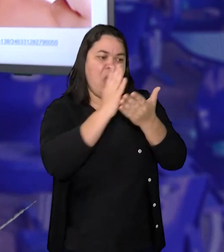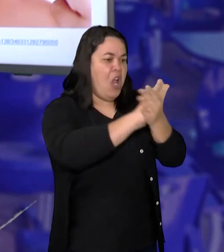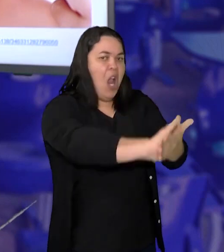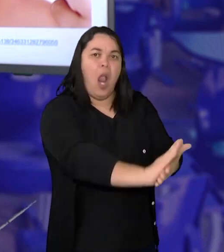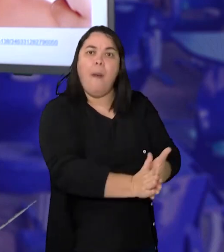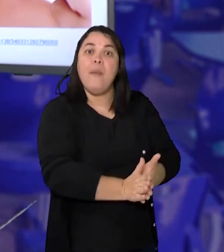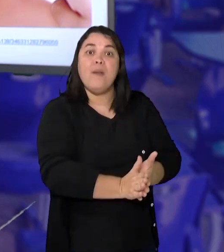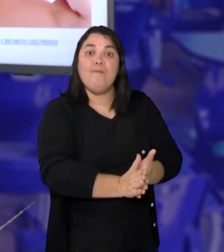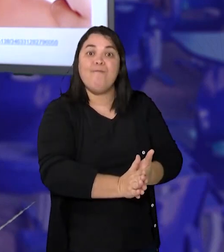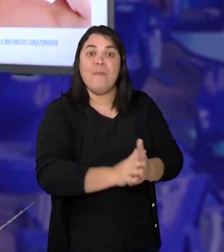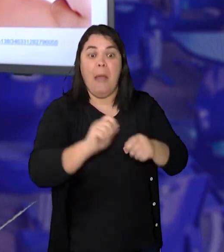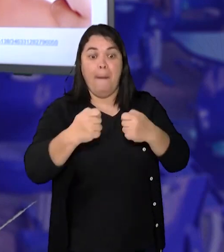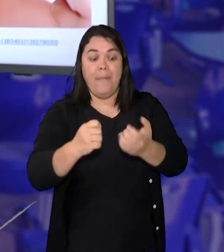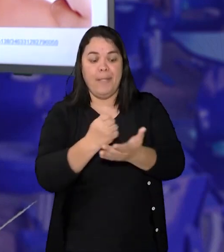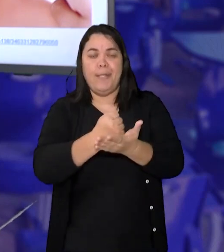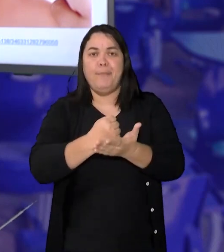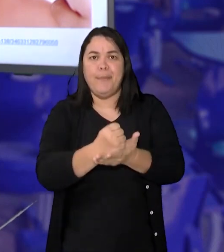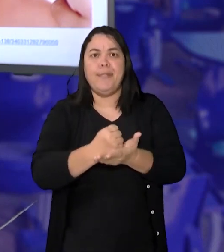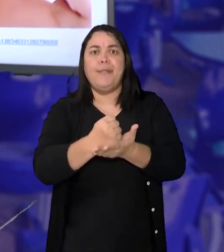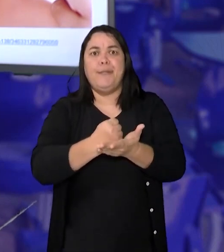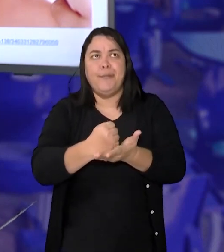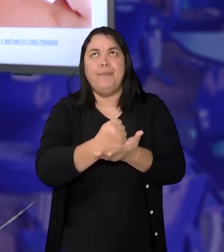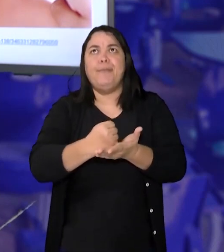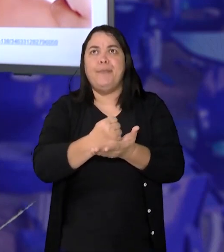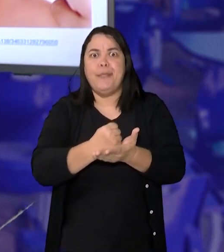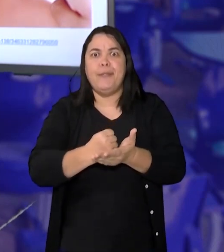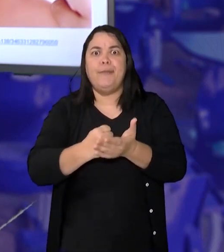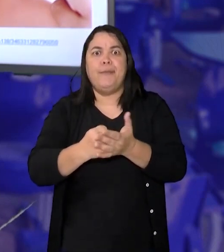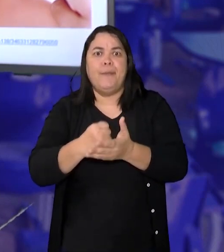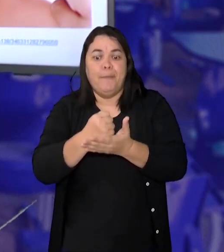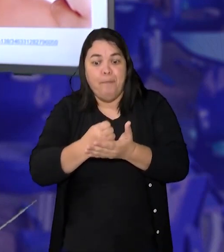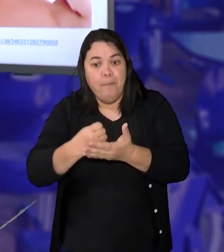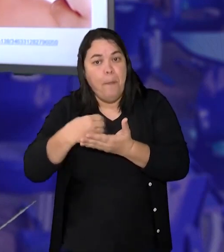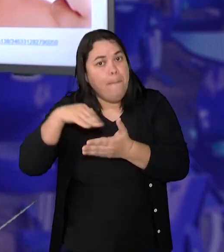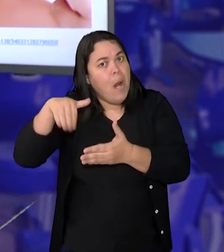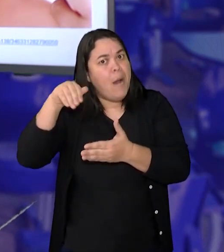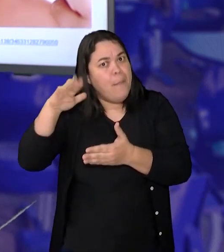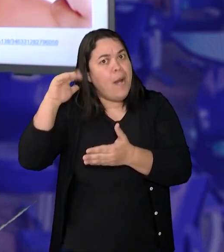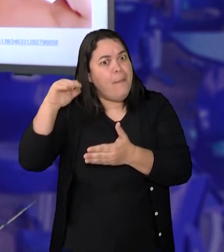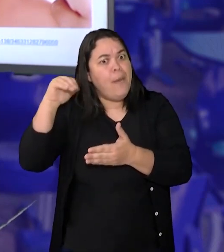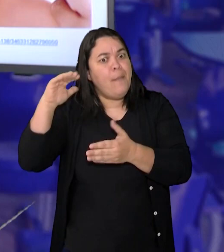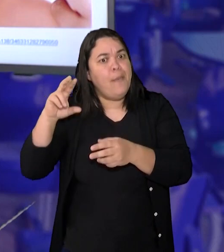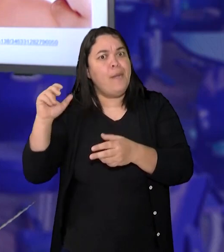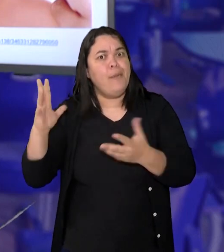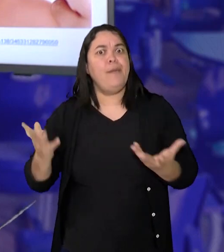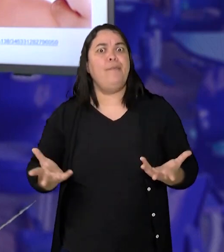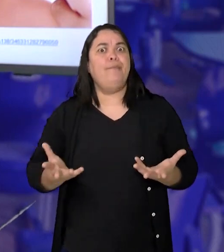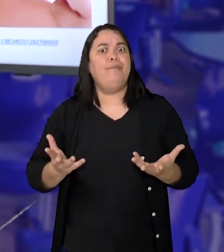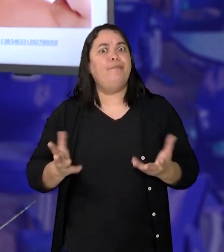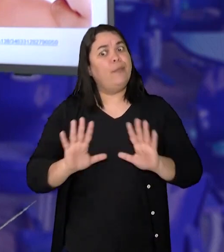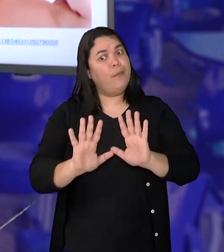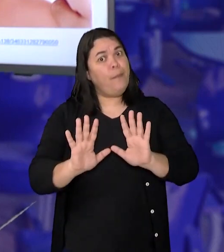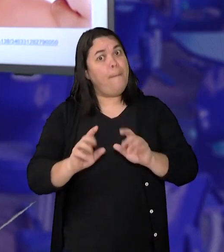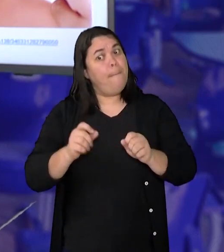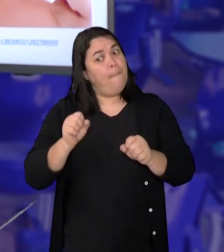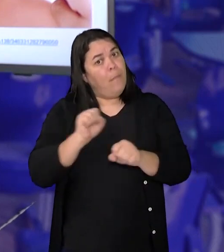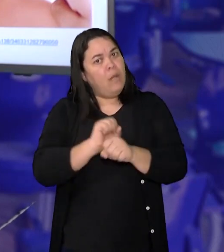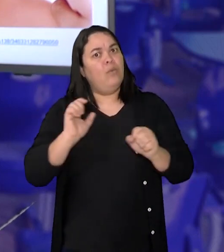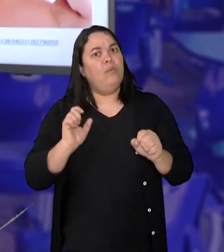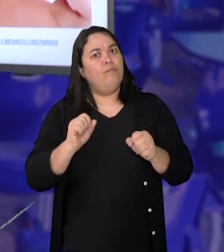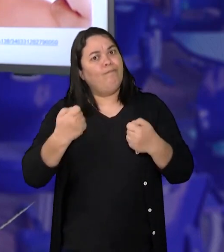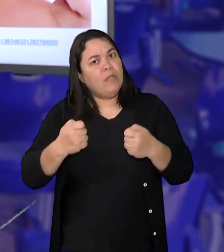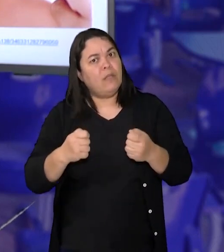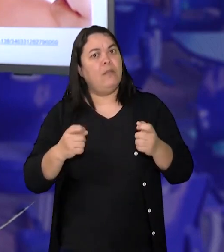tomar um antibiótico mais forte, e mais forte, e mais forte. Por isso, a necessidade de ir ao médico, porque ele vai dizer